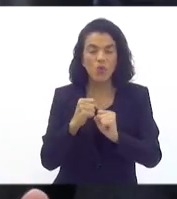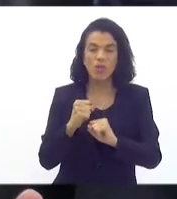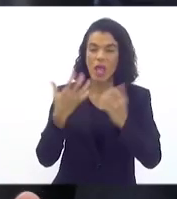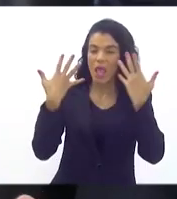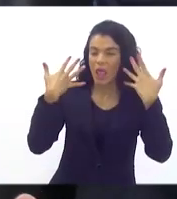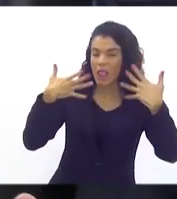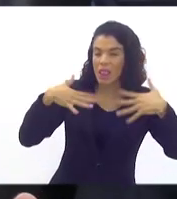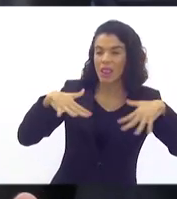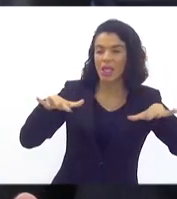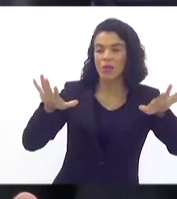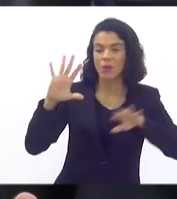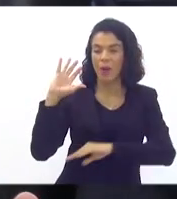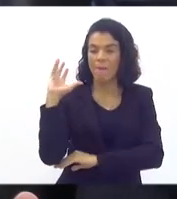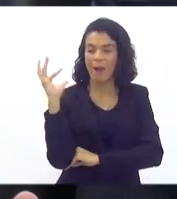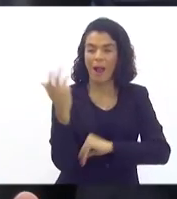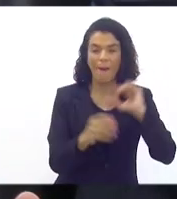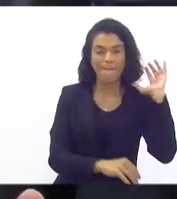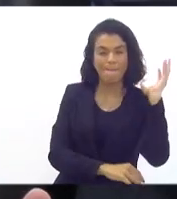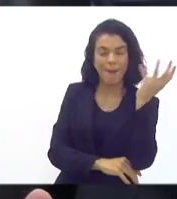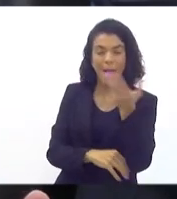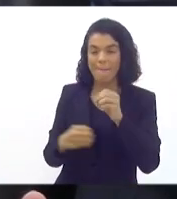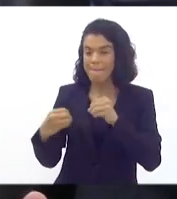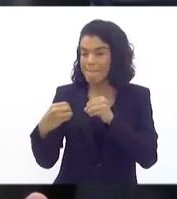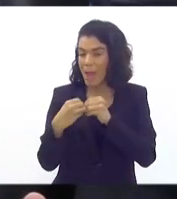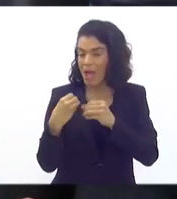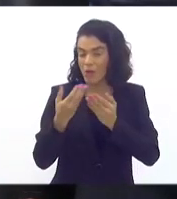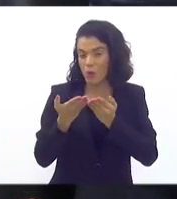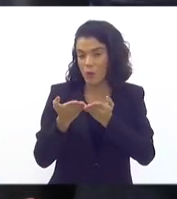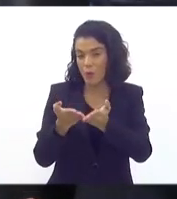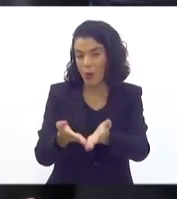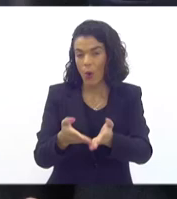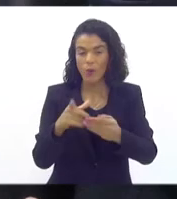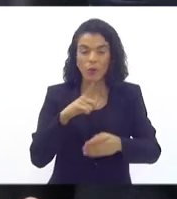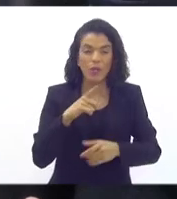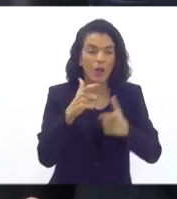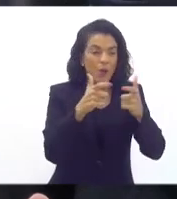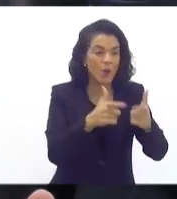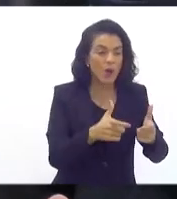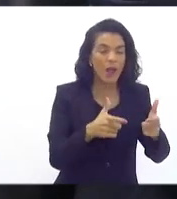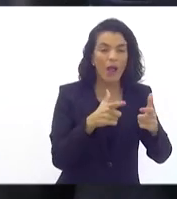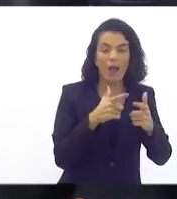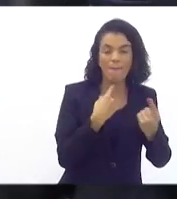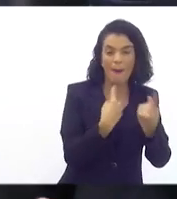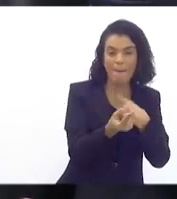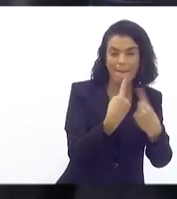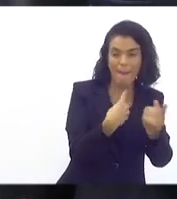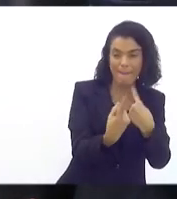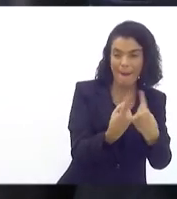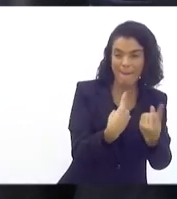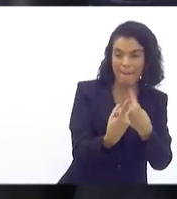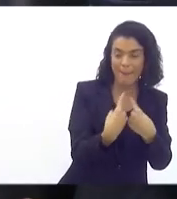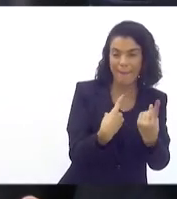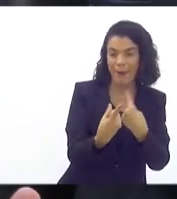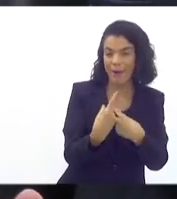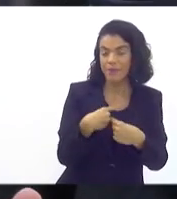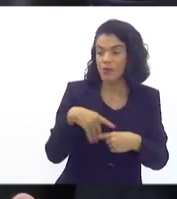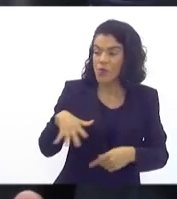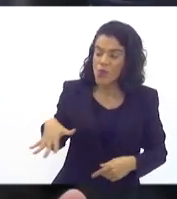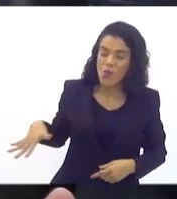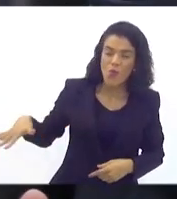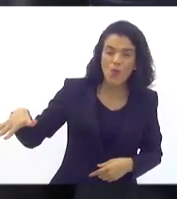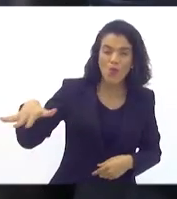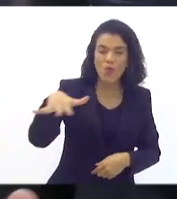naturais próximo à capital e da Zona Portuária escoamento de produção fácil pelas rodovias que cortam o município um terreno